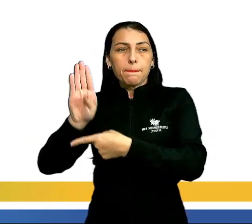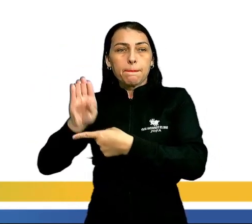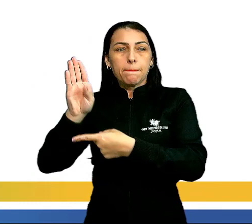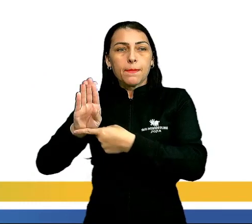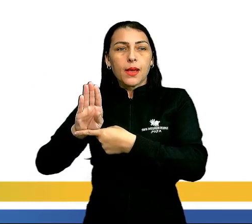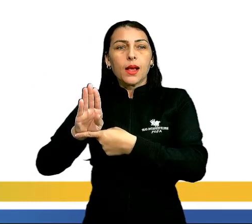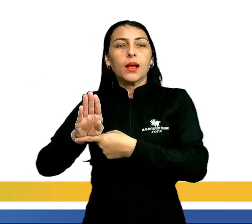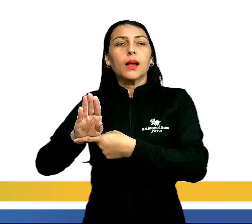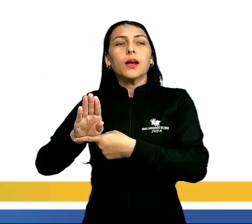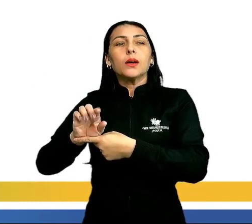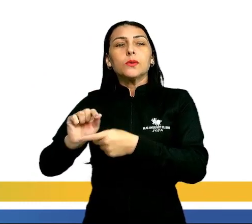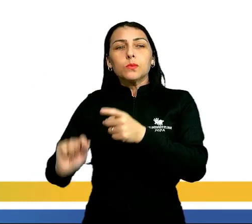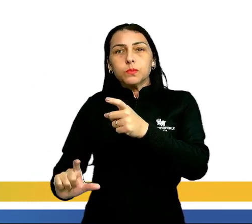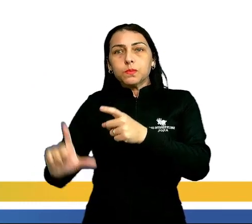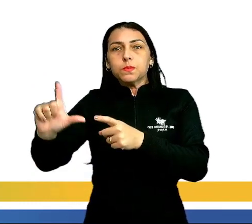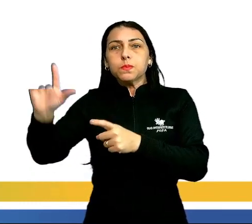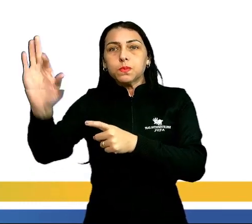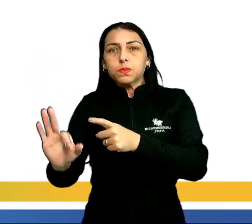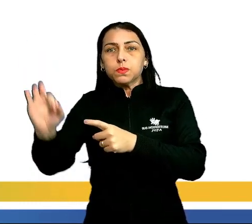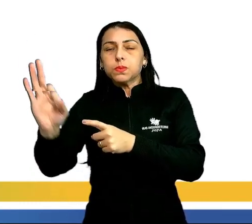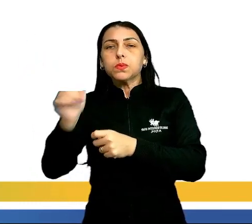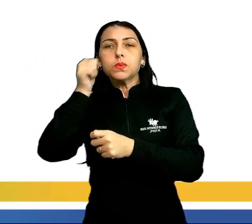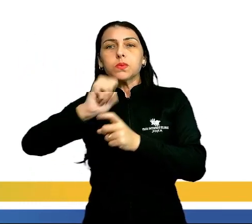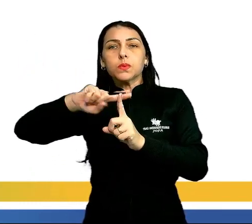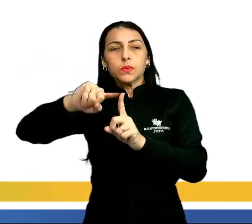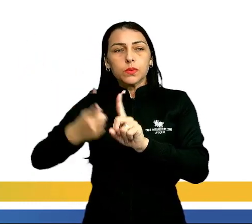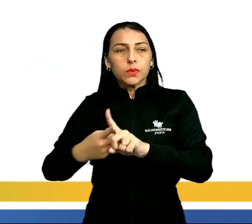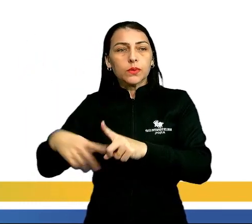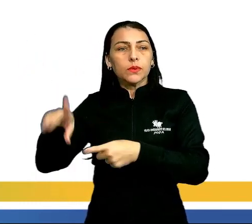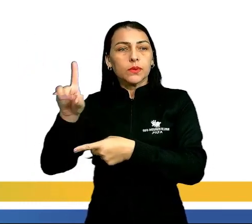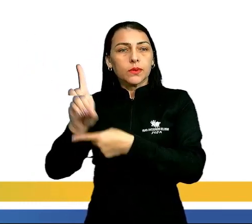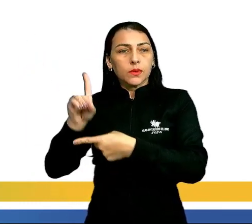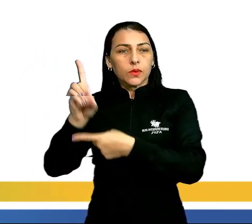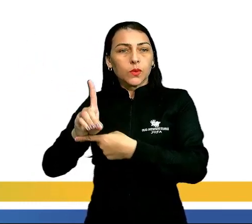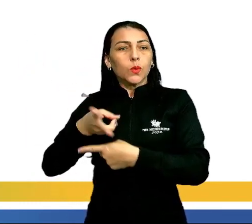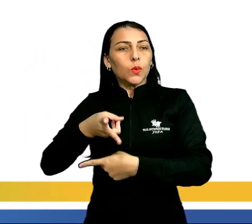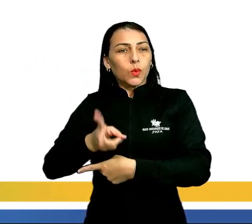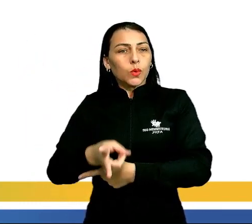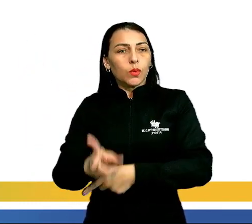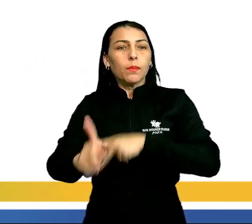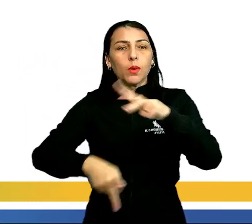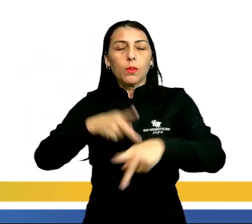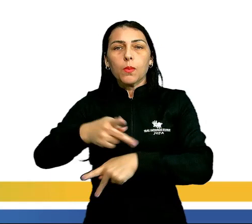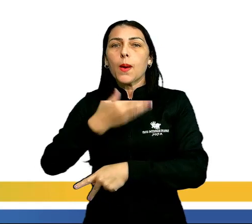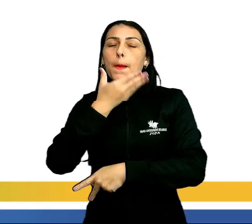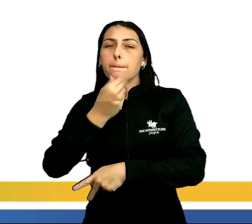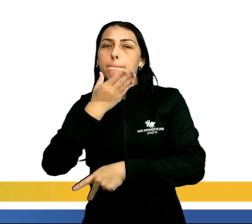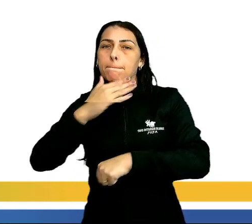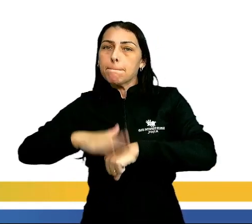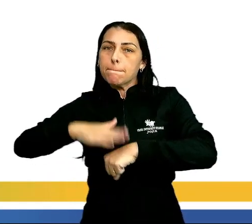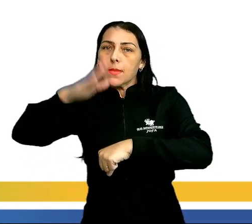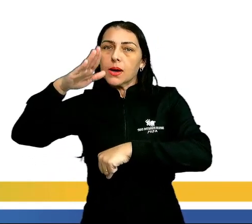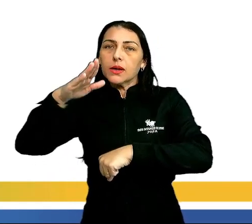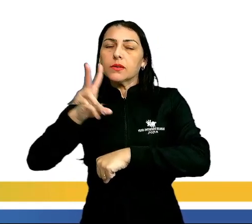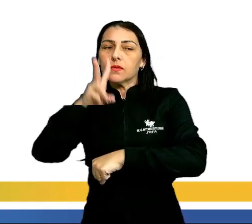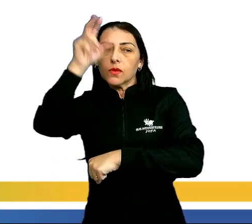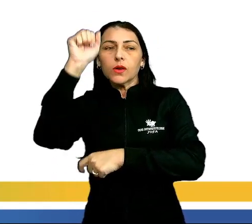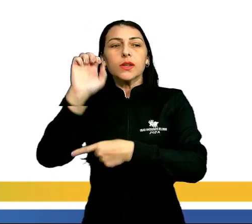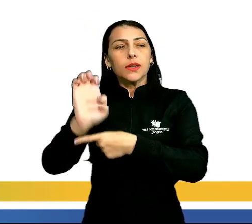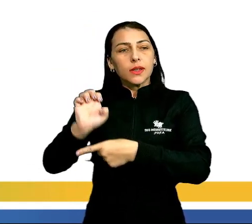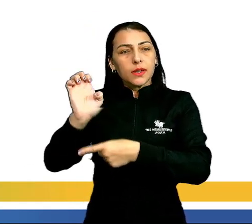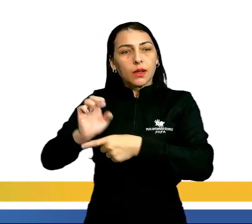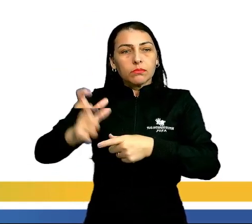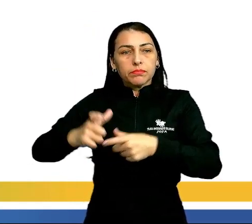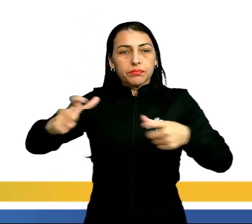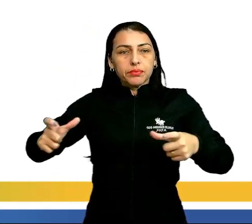Letra C, elevação da taxa de fecundidade. Letra D, predomínio da população masculina. Ou letra